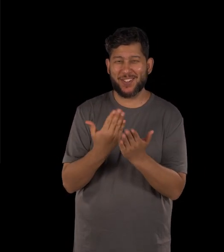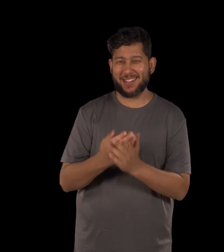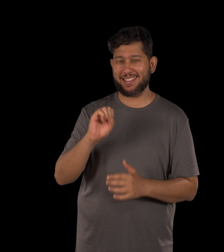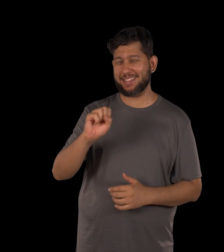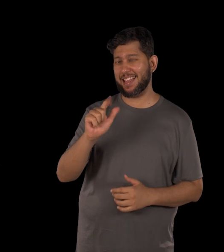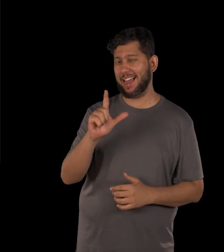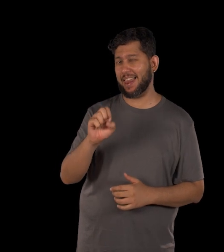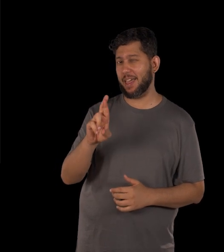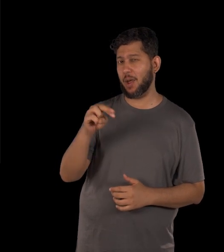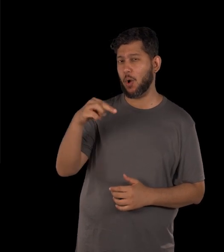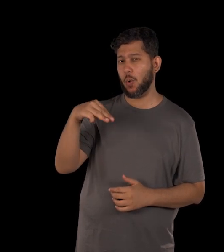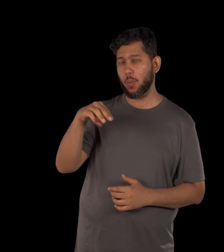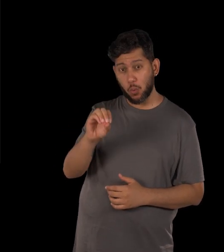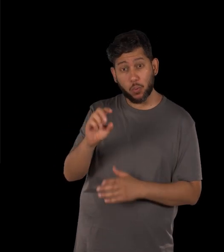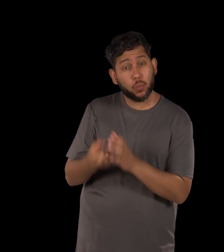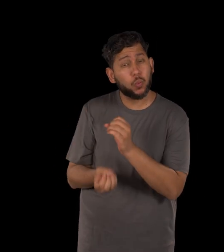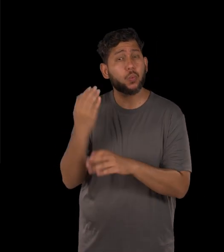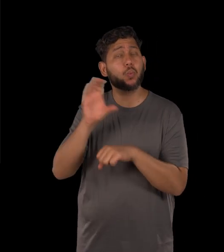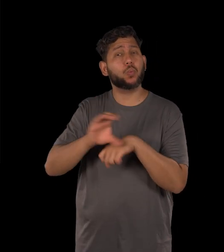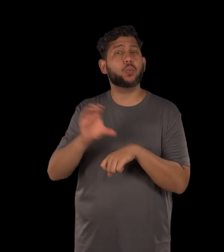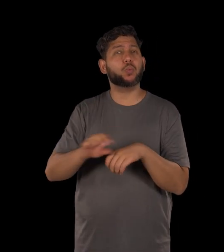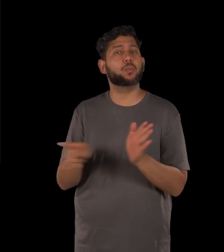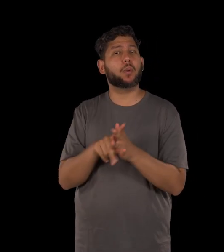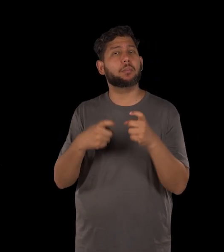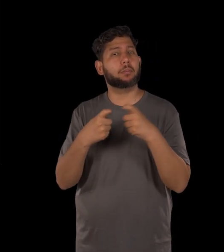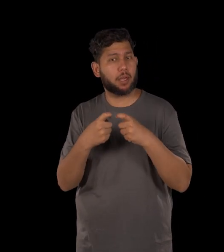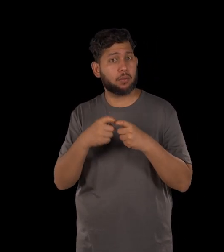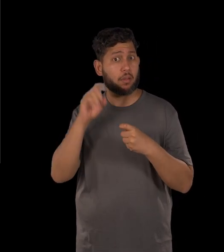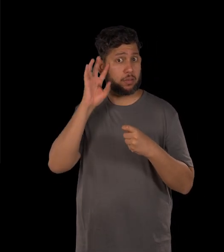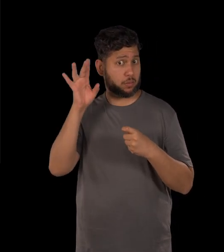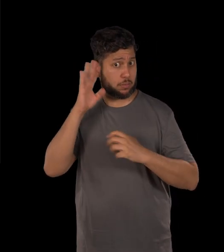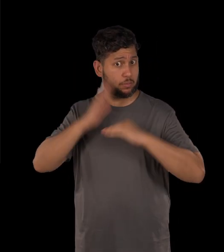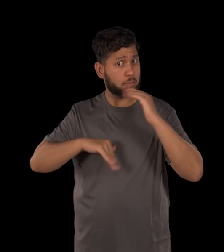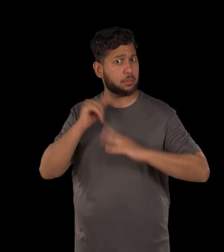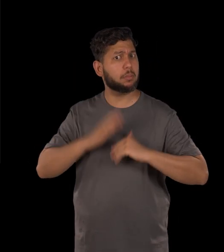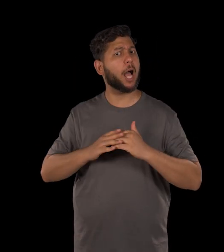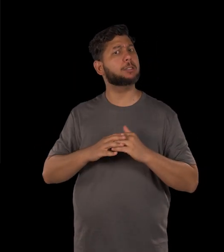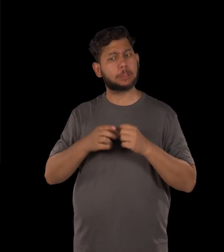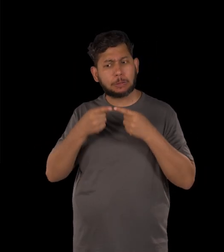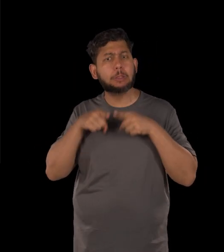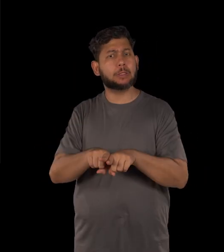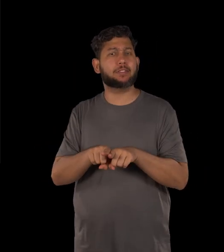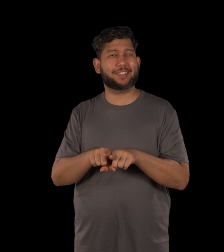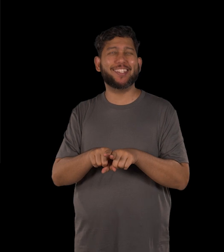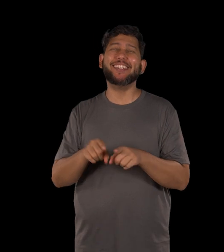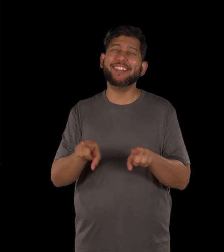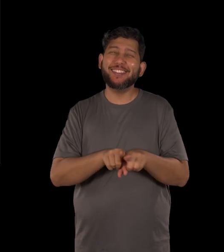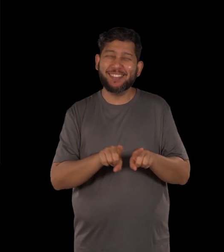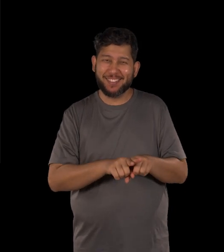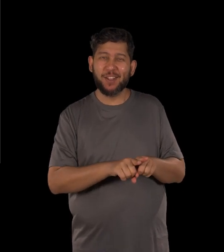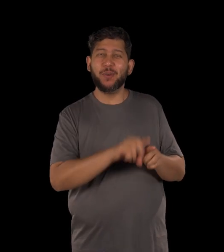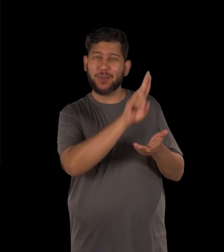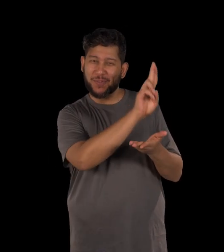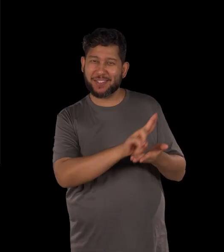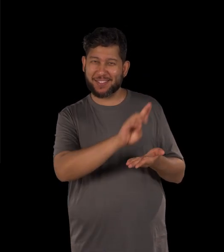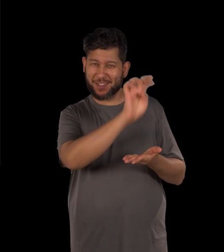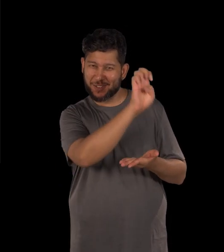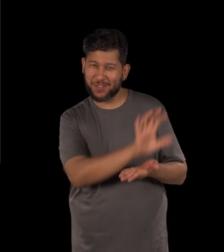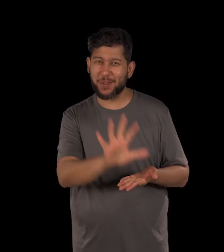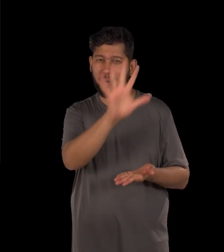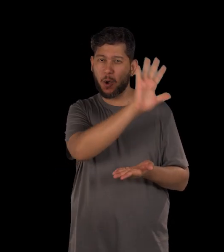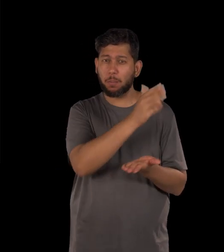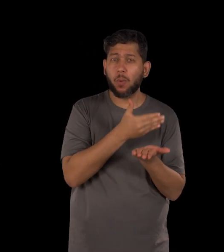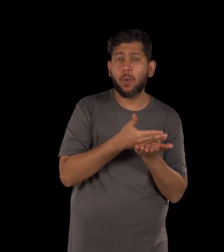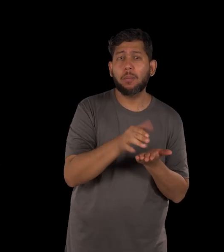de Salerno estrutura o curso de medicina em módulos de teoria e prática acirrada. e as universidades